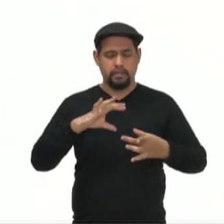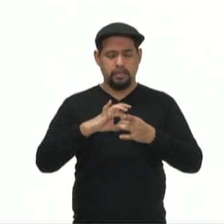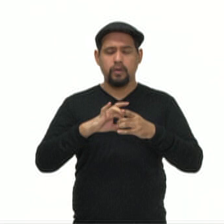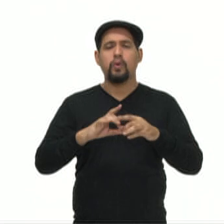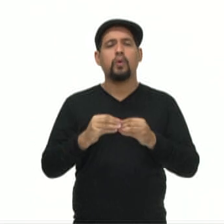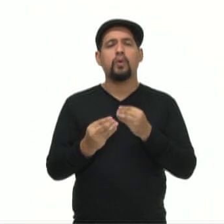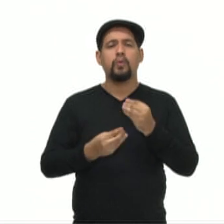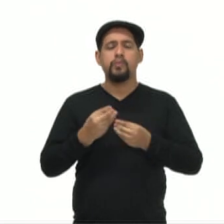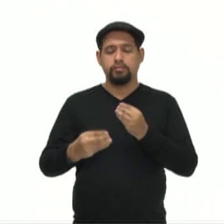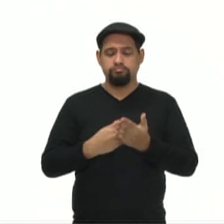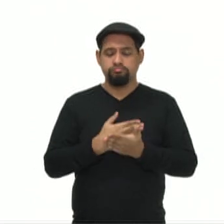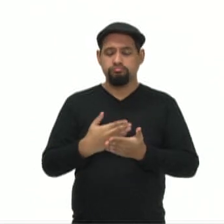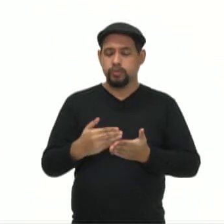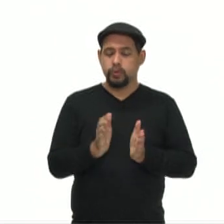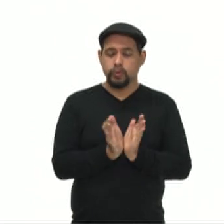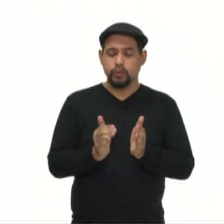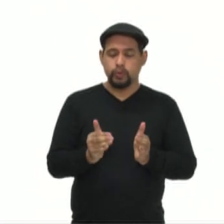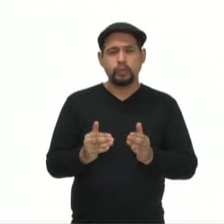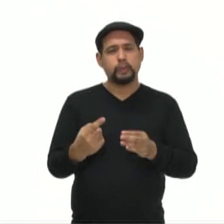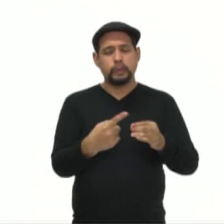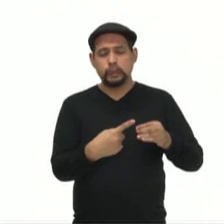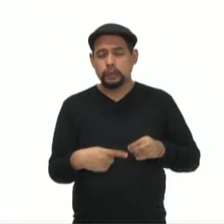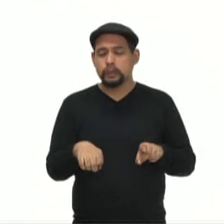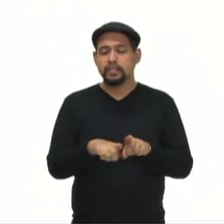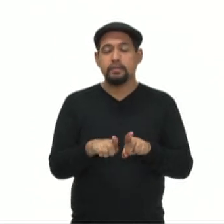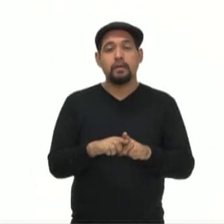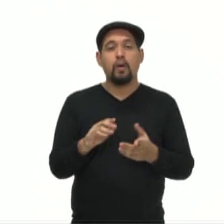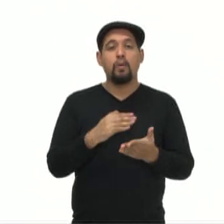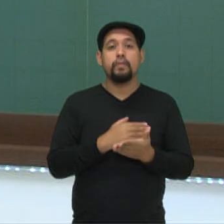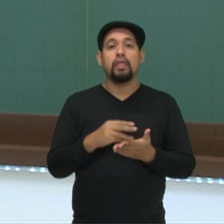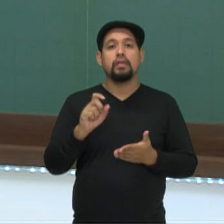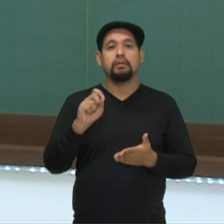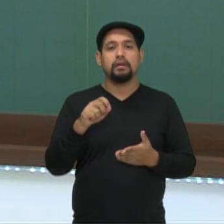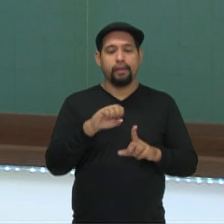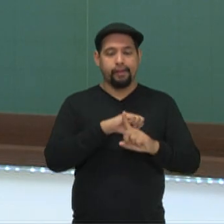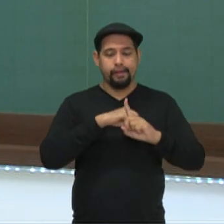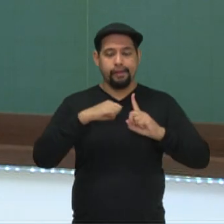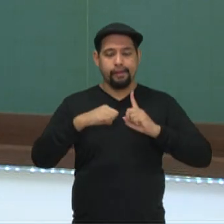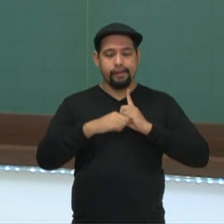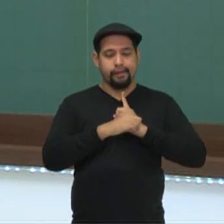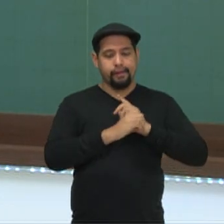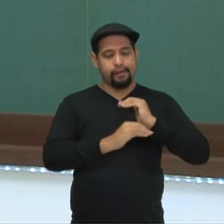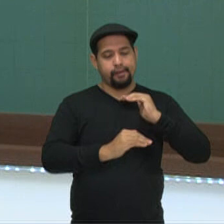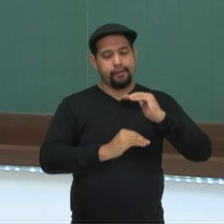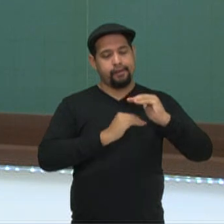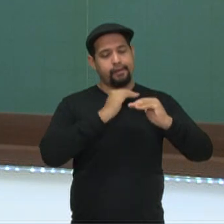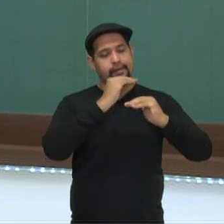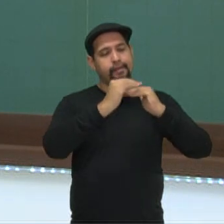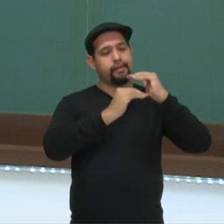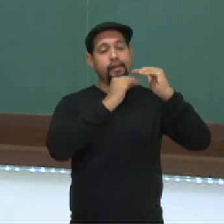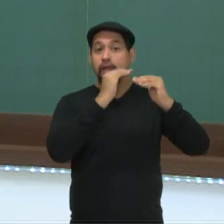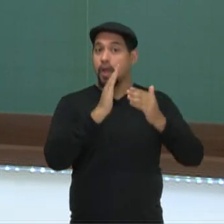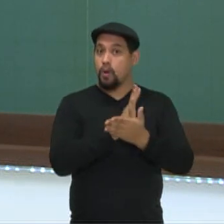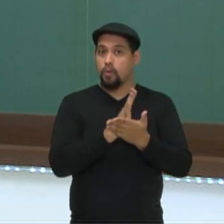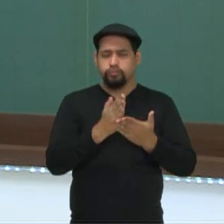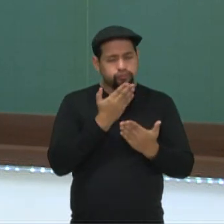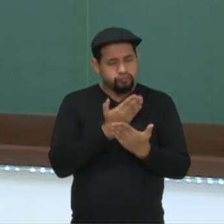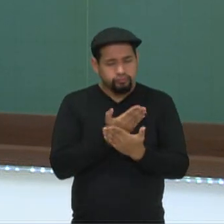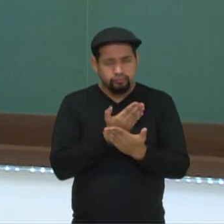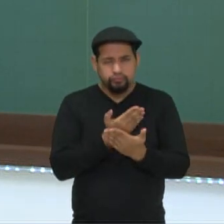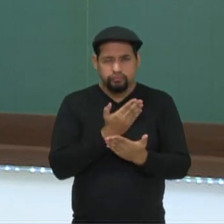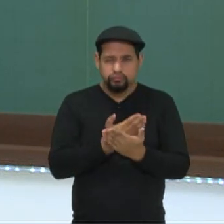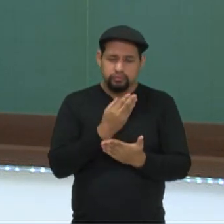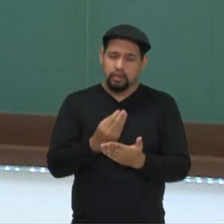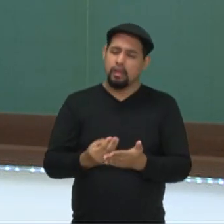origem do processo civilizatório e da formação das sociedades. Dizem alguns antropólogos que